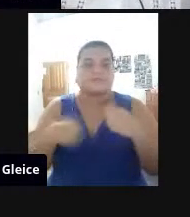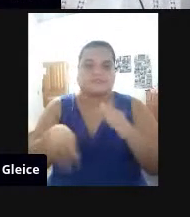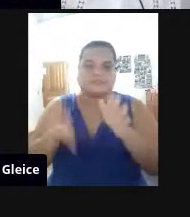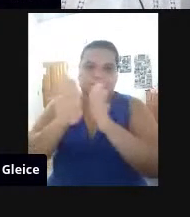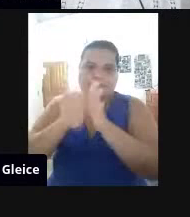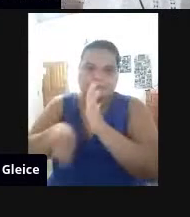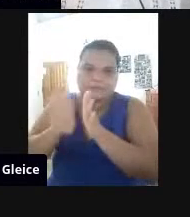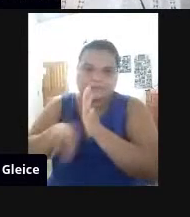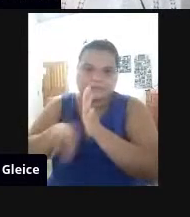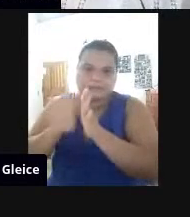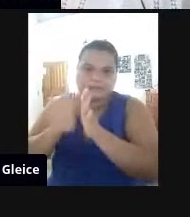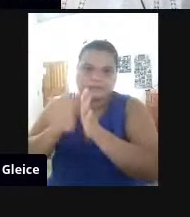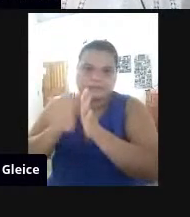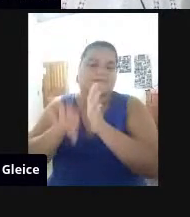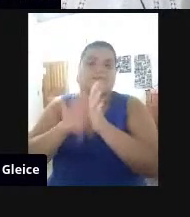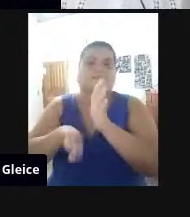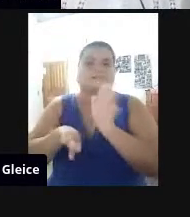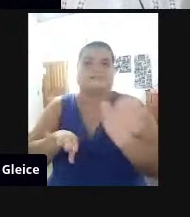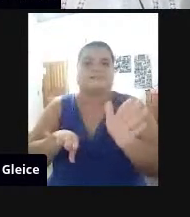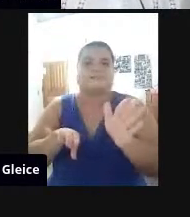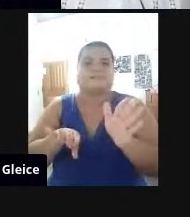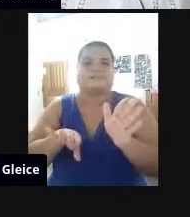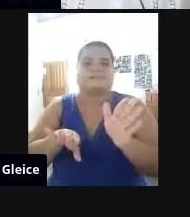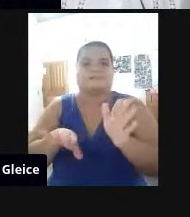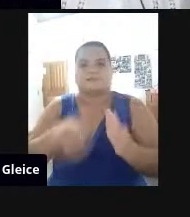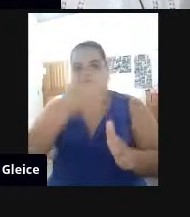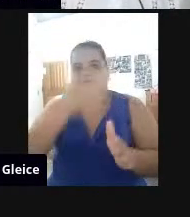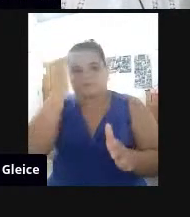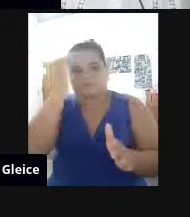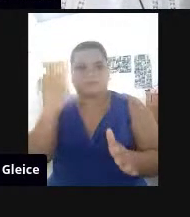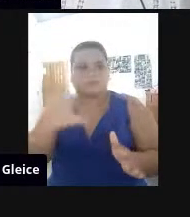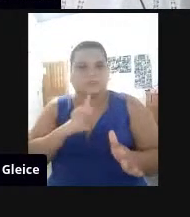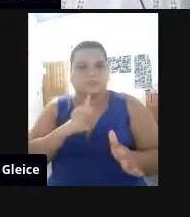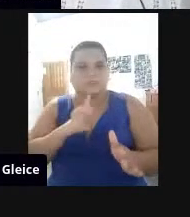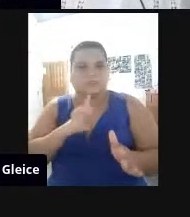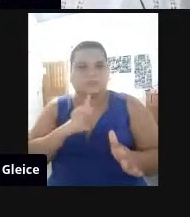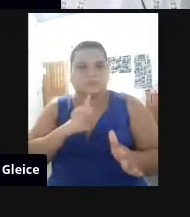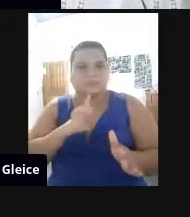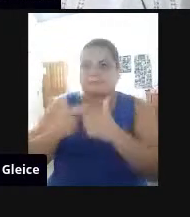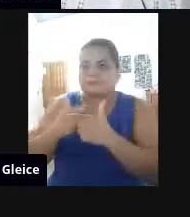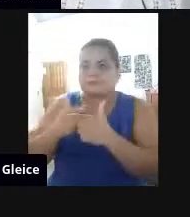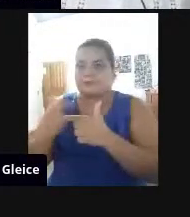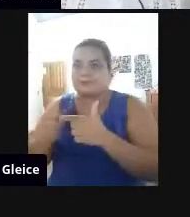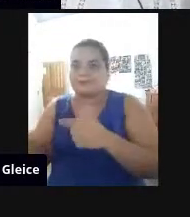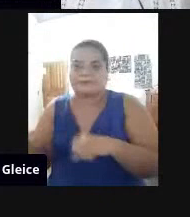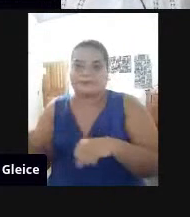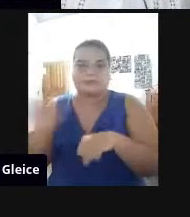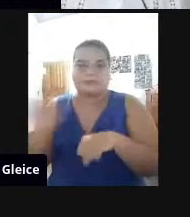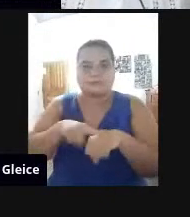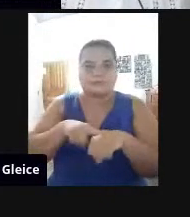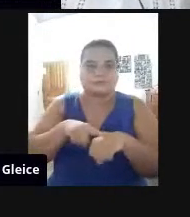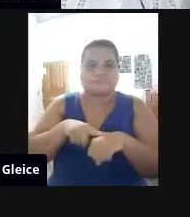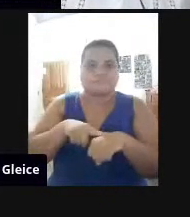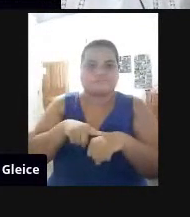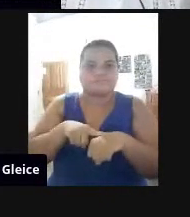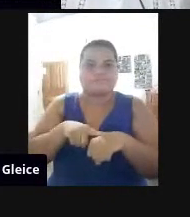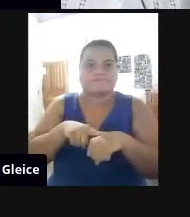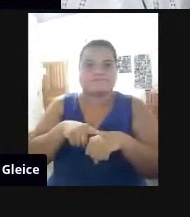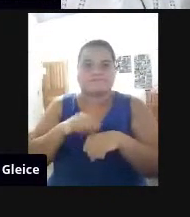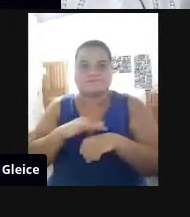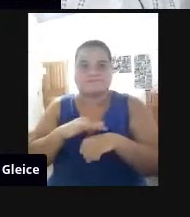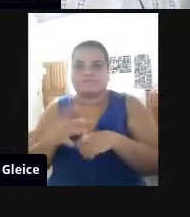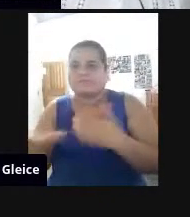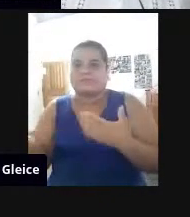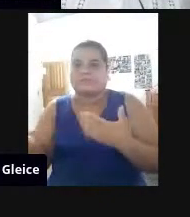caso, o indivíduo tem alguma contaminação, né, alguma infecção, parasitose, fungos, a